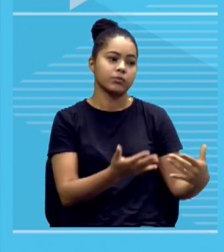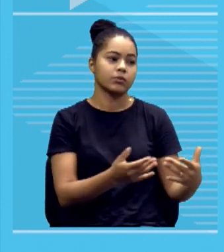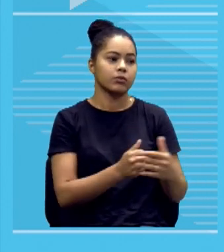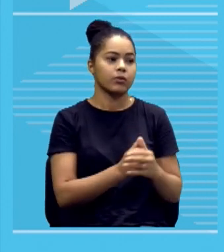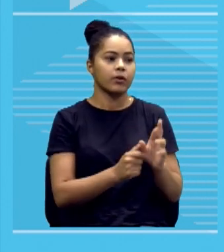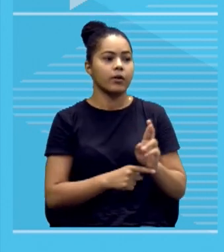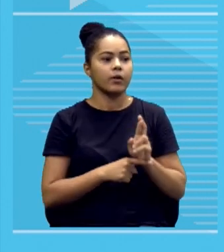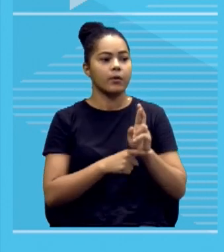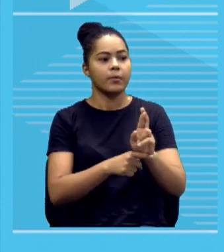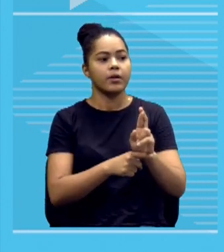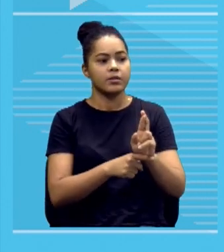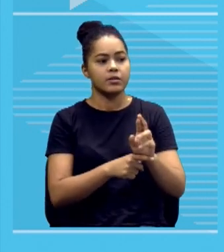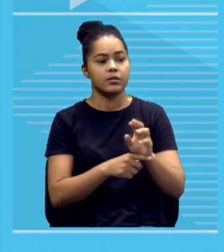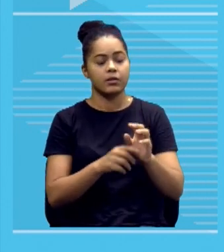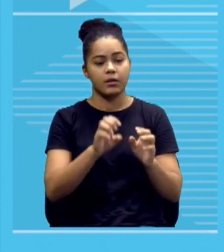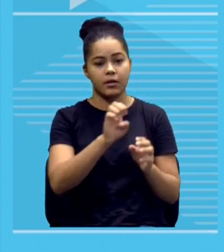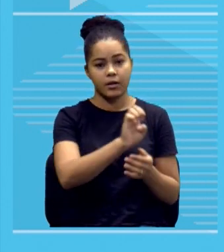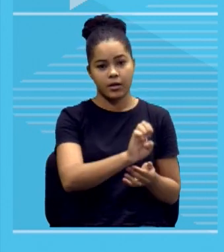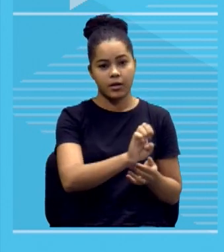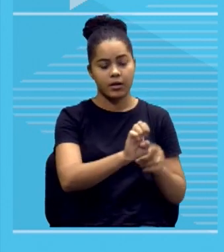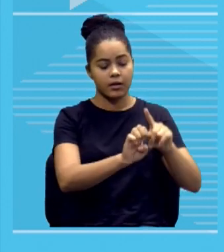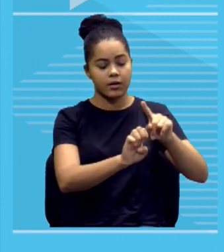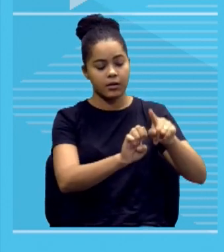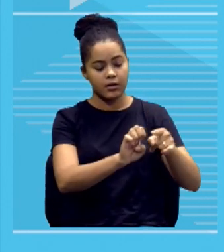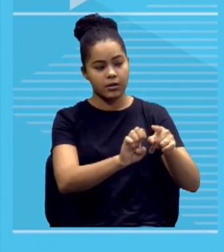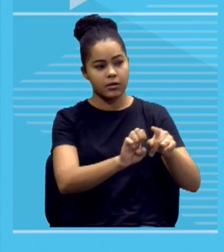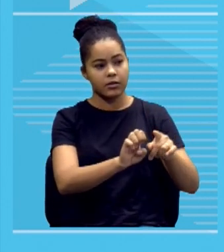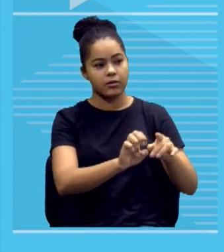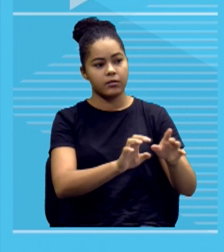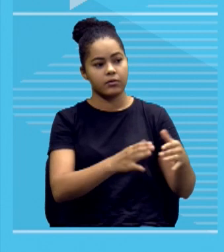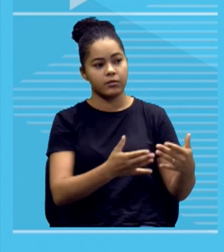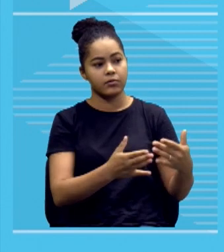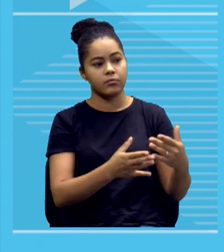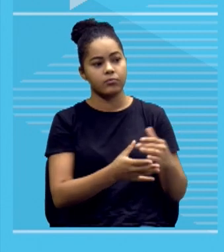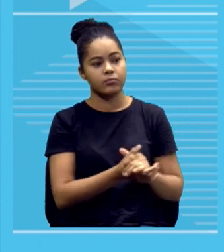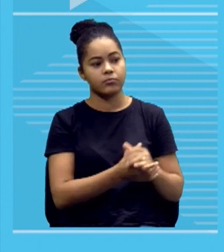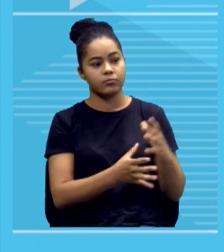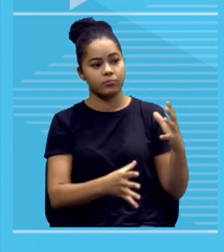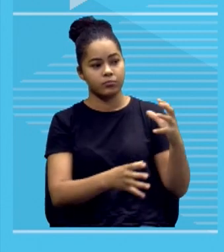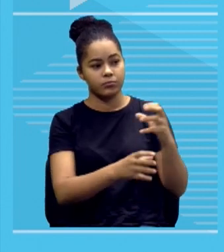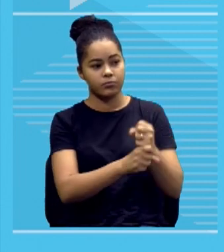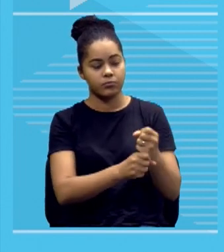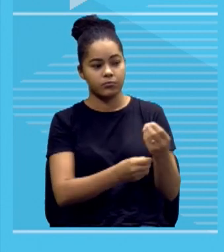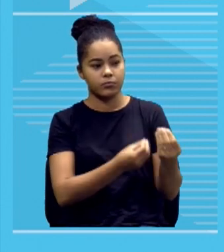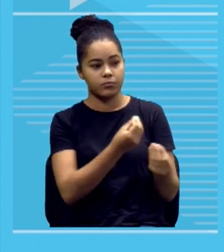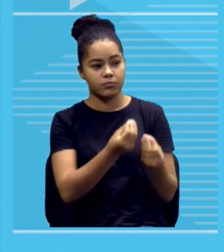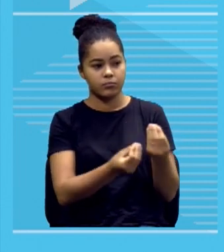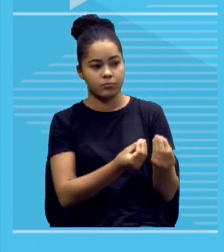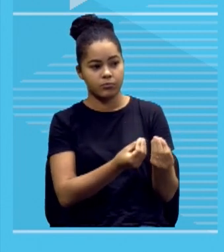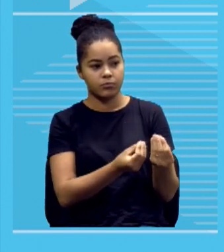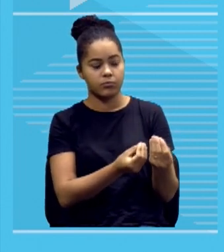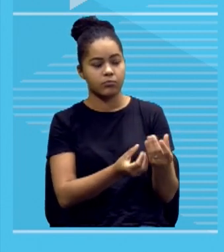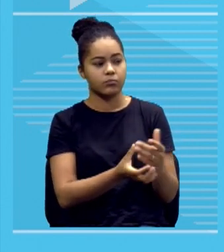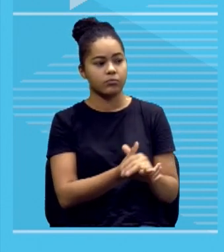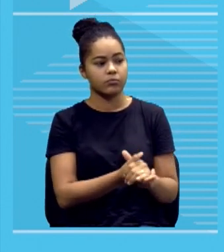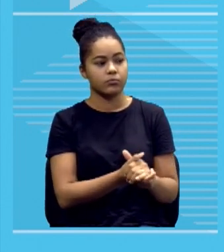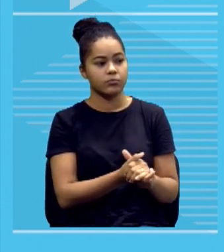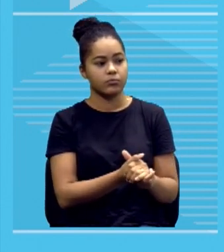ou Φ'. Para calcular a queda de potencial, que será a voltagem, em terminais do receptor,